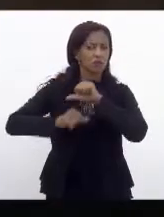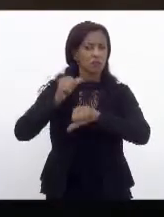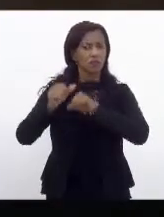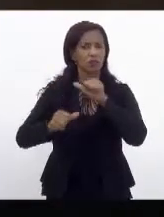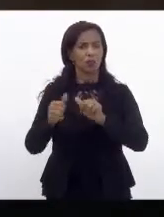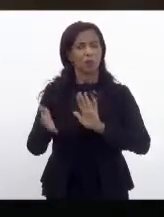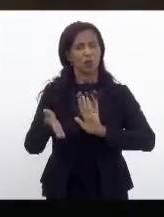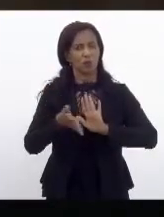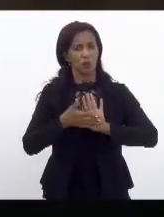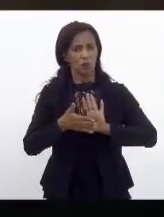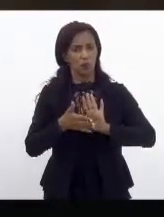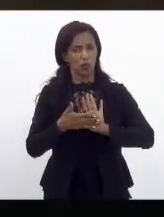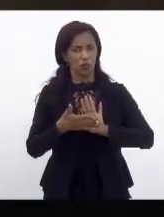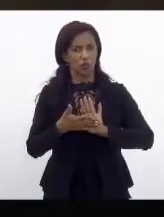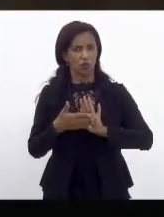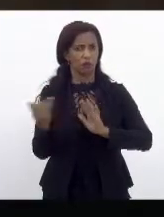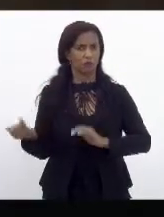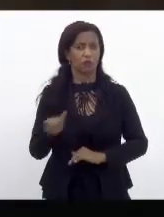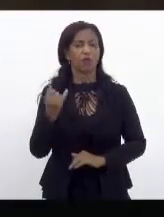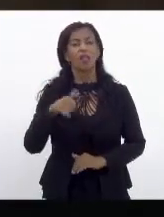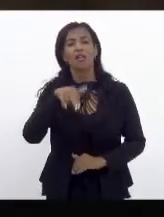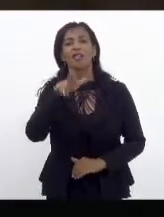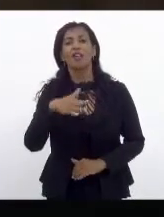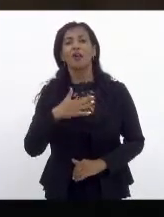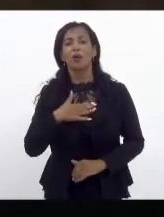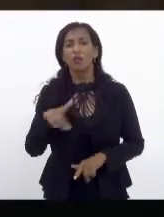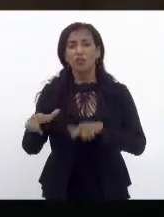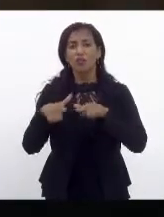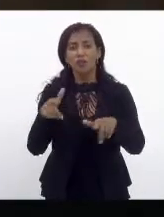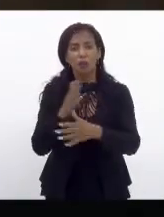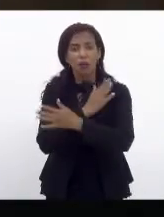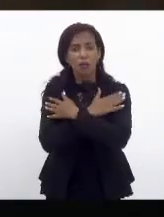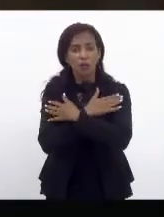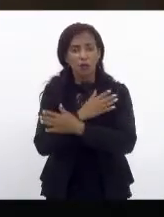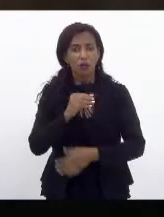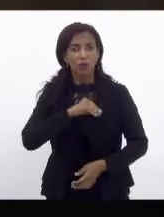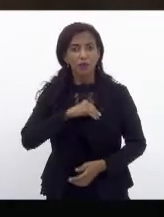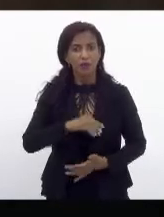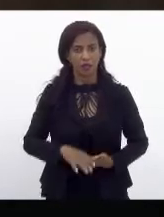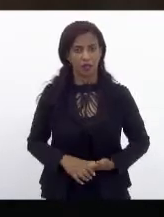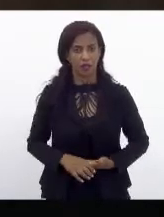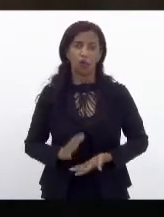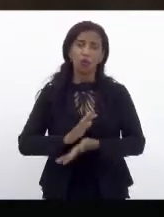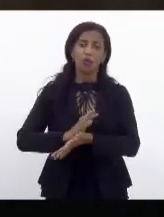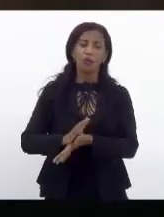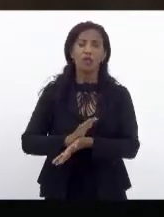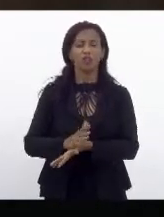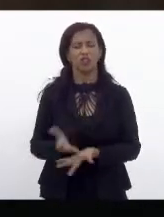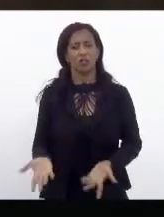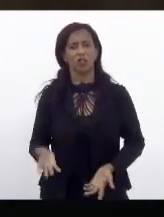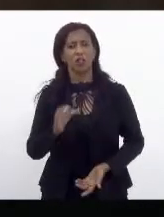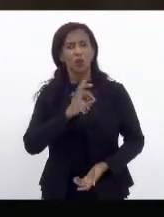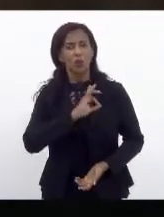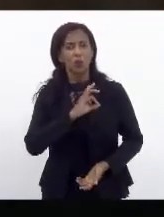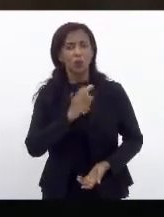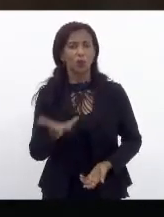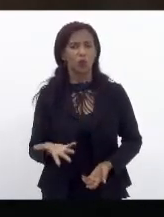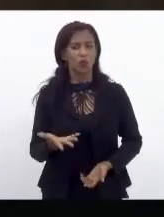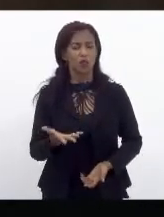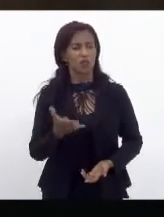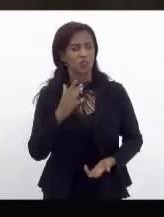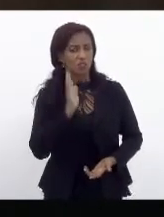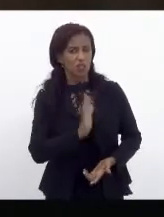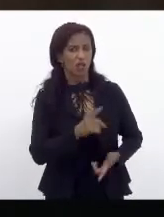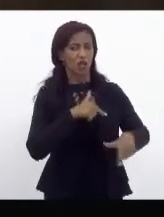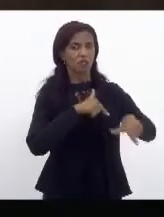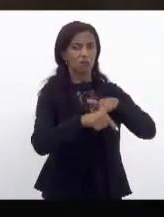projeto determinativo. Tia Ju, quem gosta de trabalhar na sua folga sem ser remunerado? Isso é uma covardia. O policial sai de um plantão,